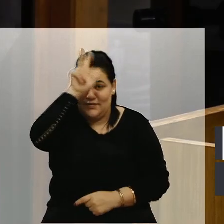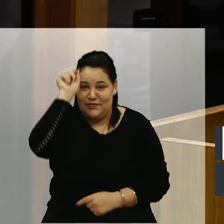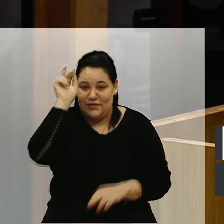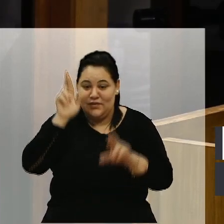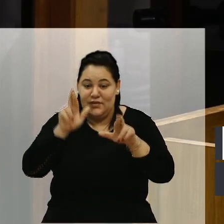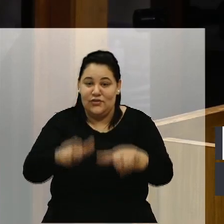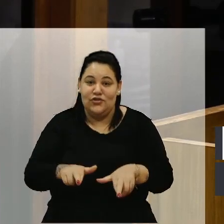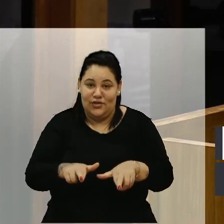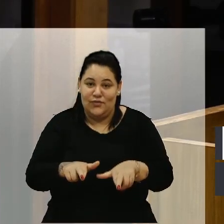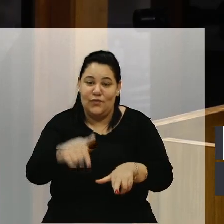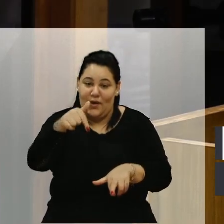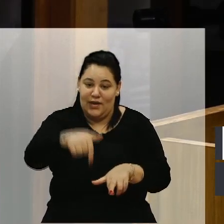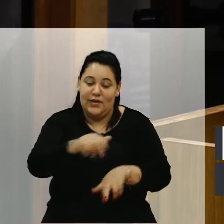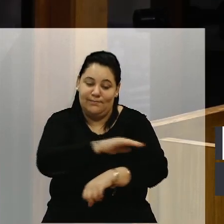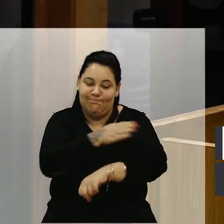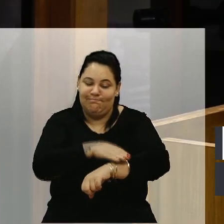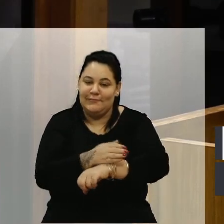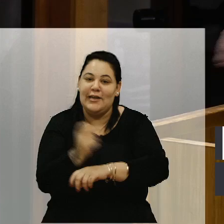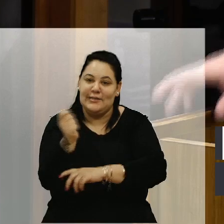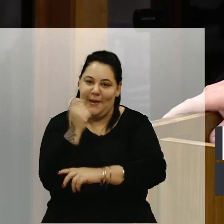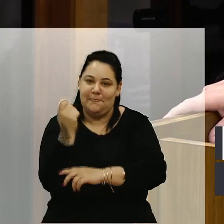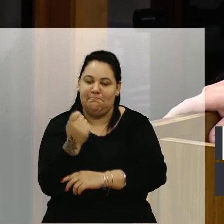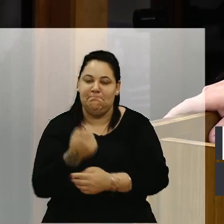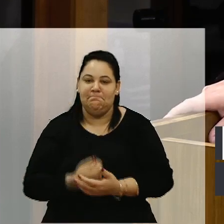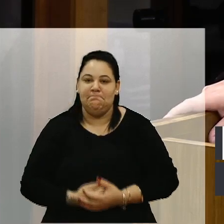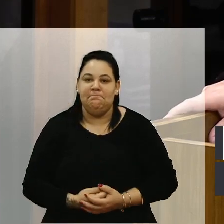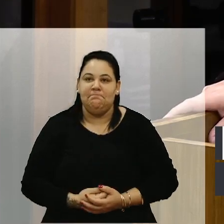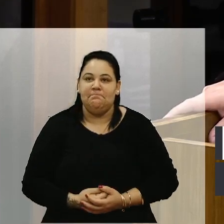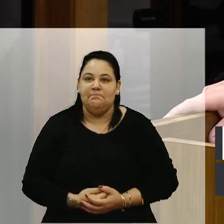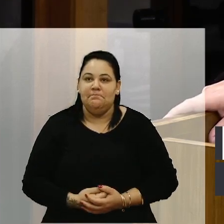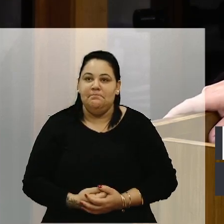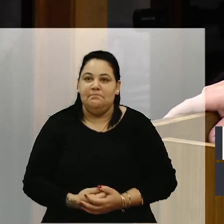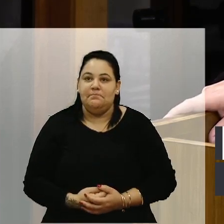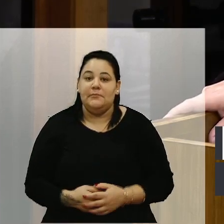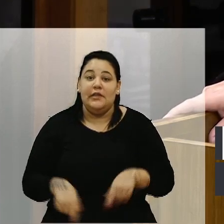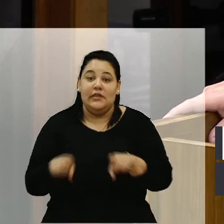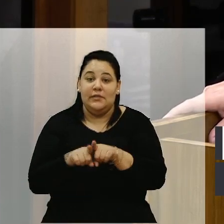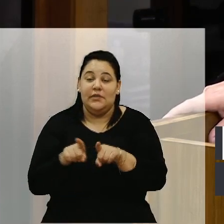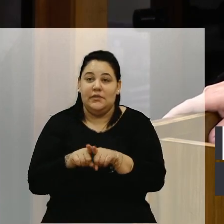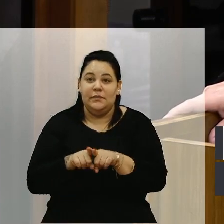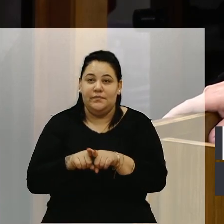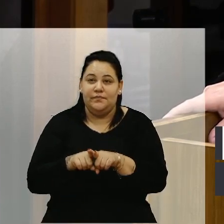região da Serra. E o superintendente regional